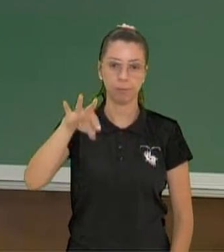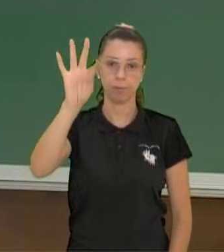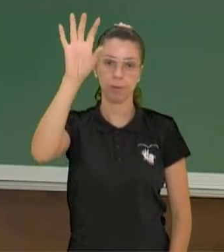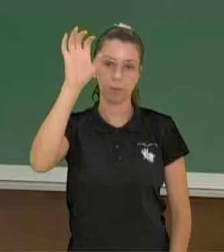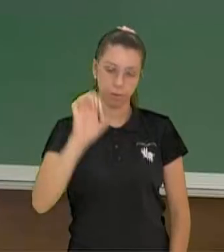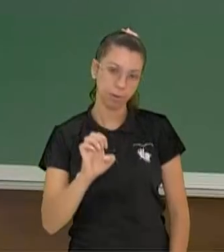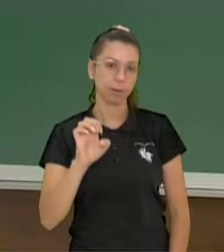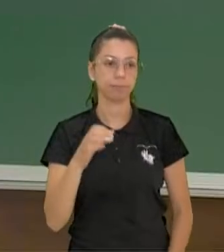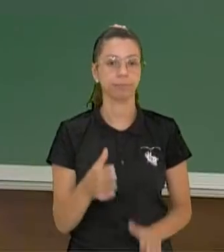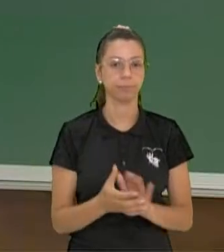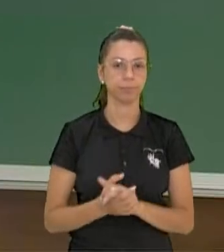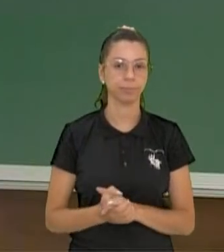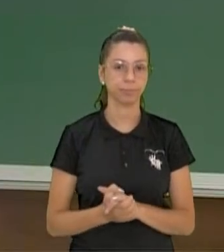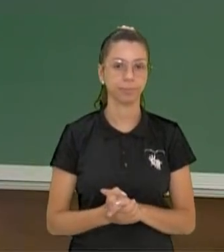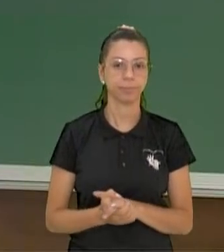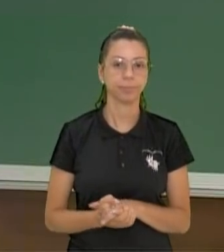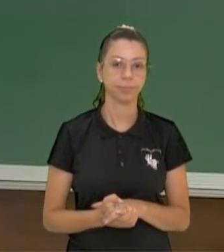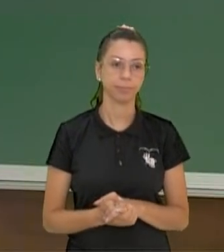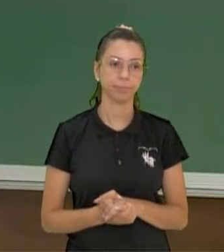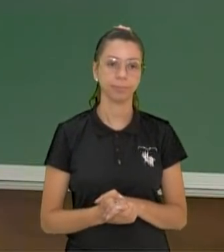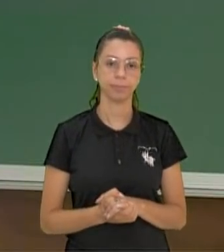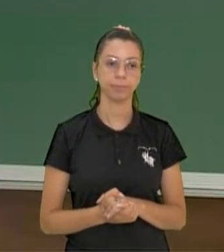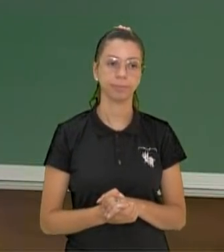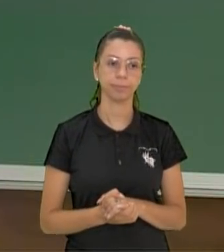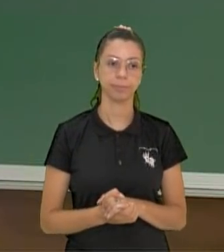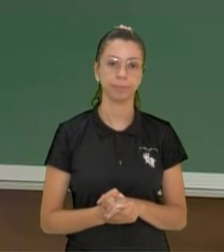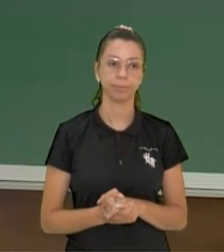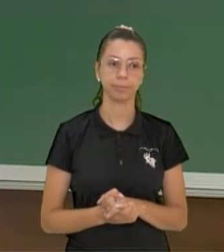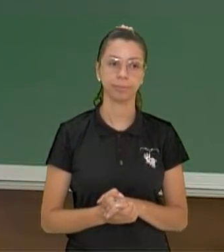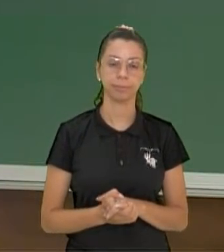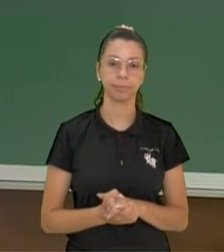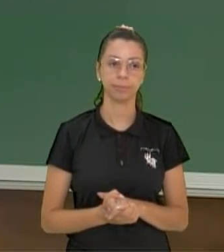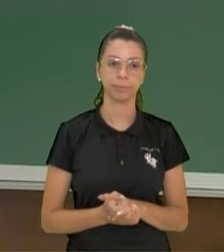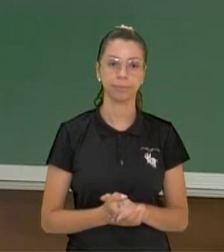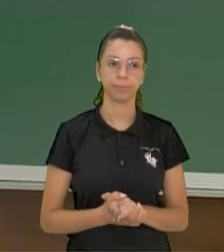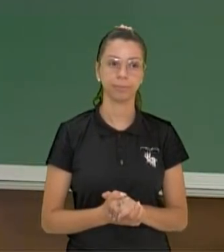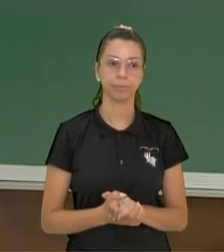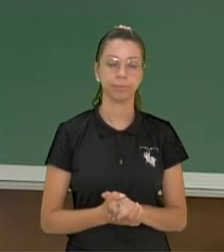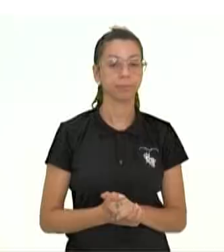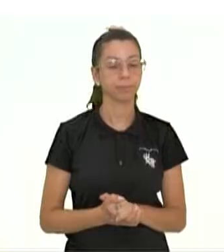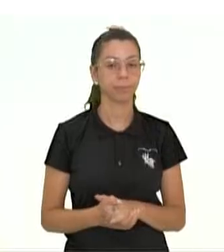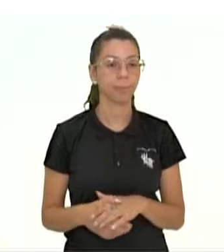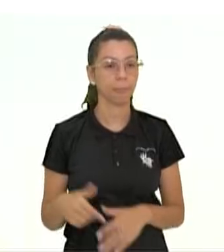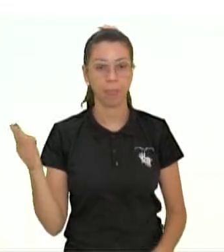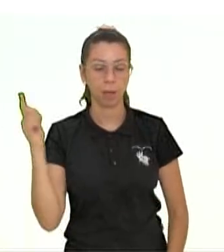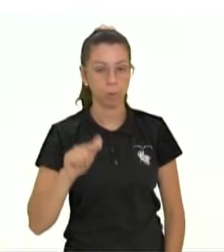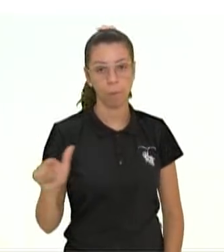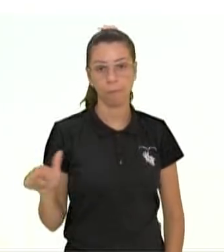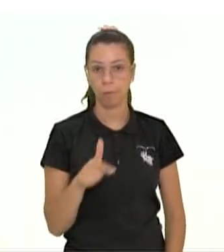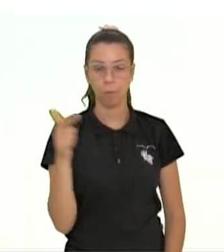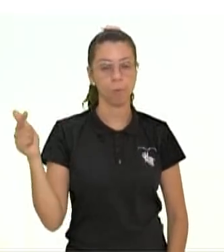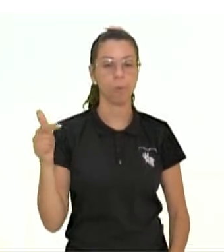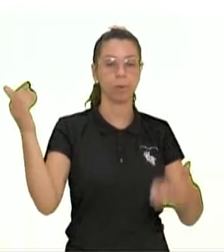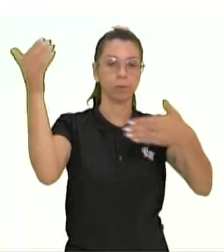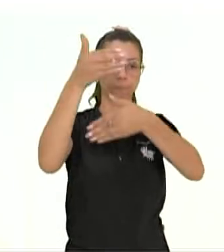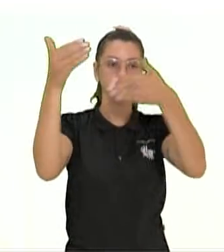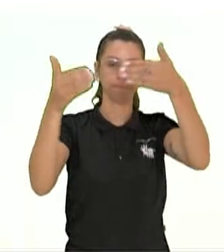João Turim deixou para nós. E vamos lá, novamente uma outra fotografia,